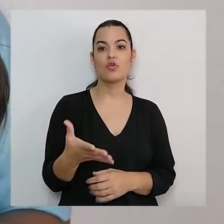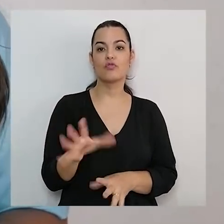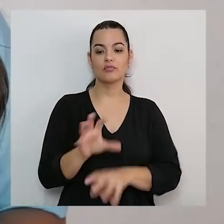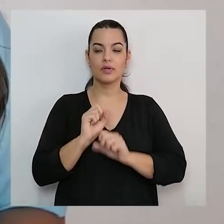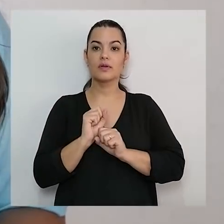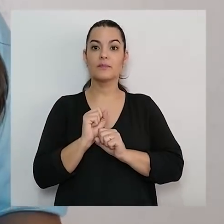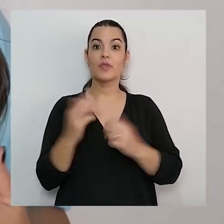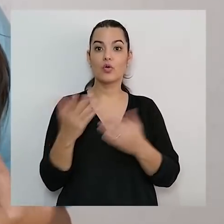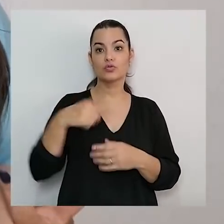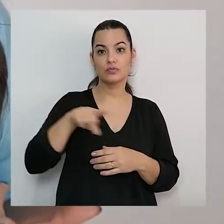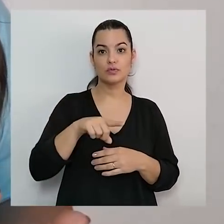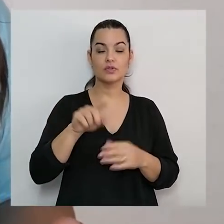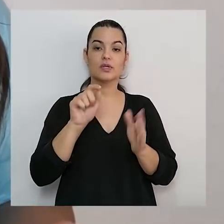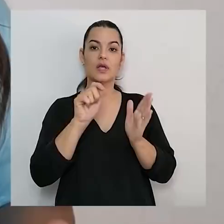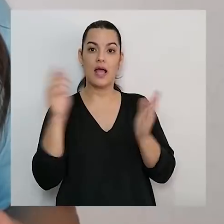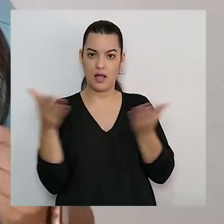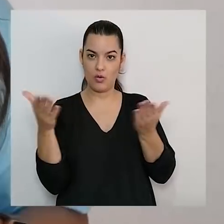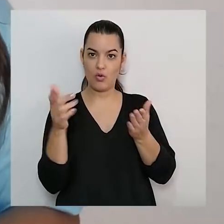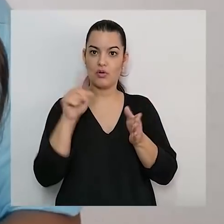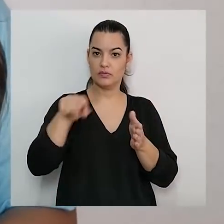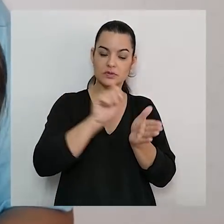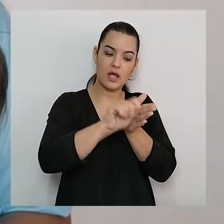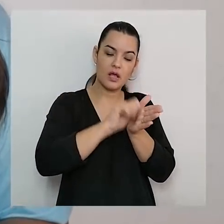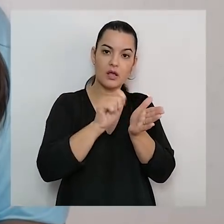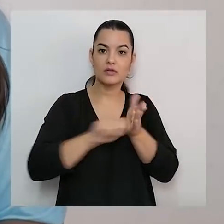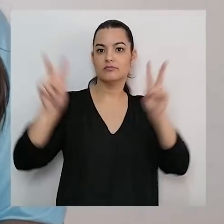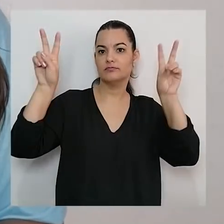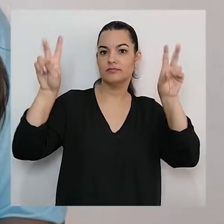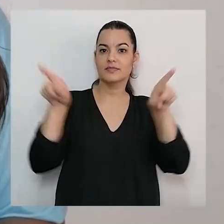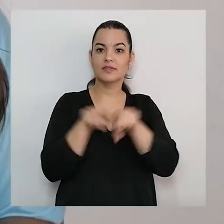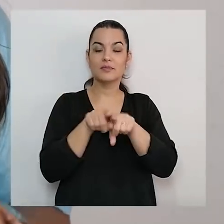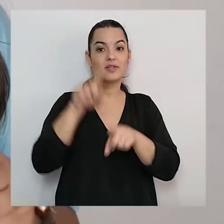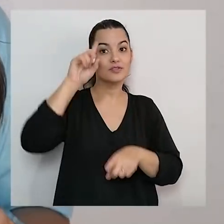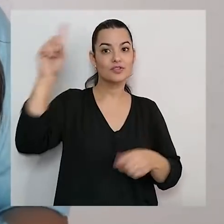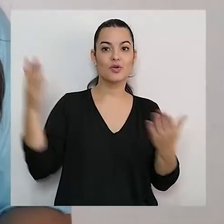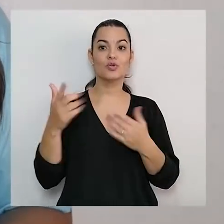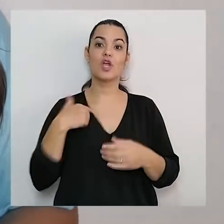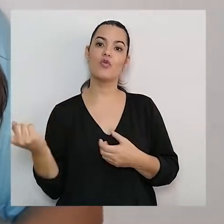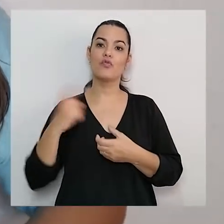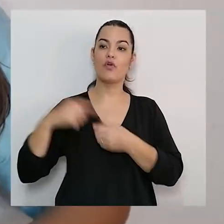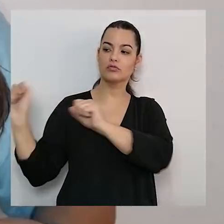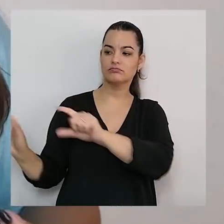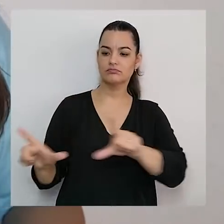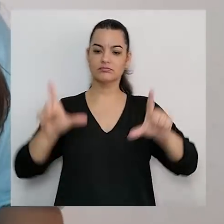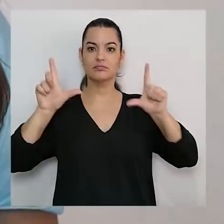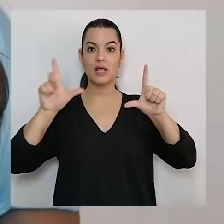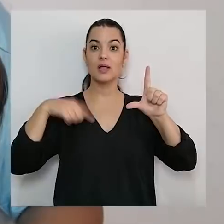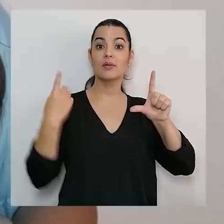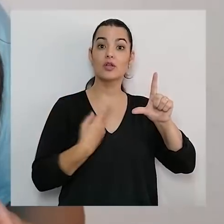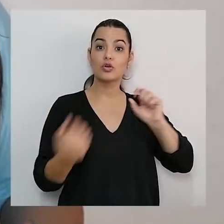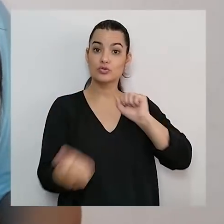a data de hoje e quando a Pro voltar, eu já estarei com a tela compartilhada para nós conseguirmos